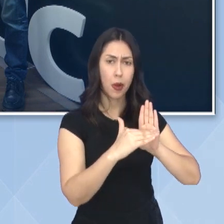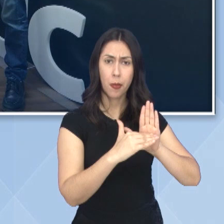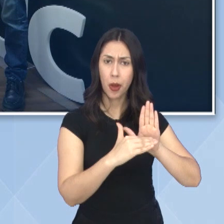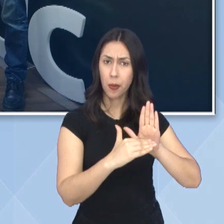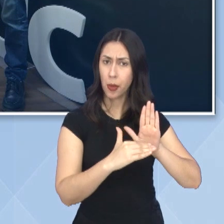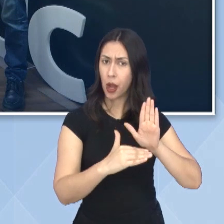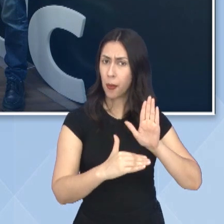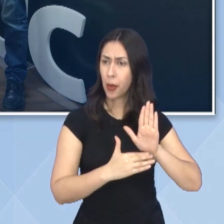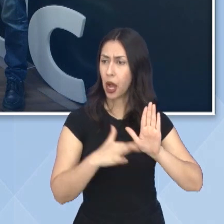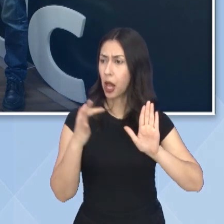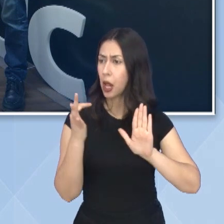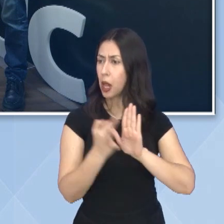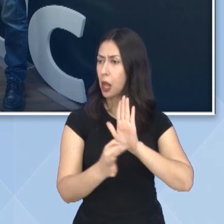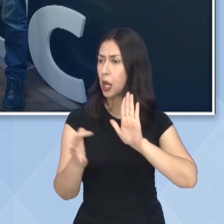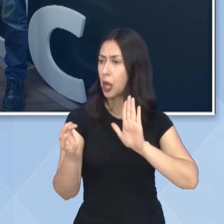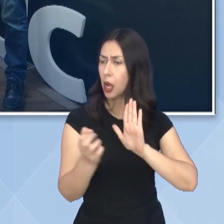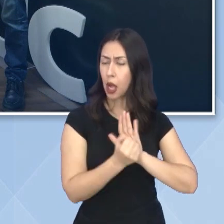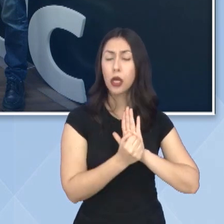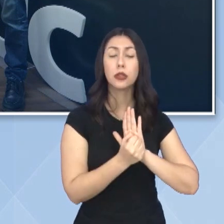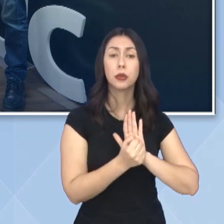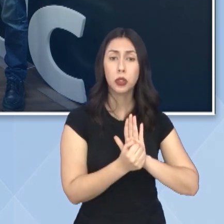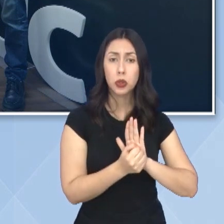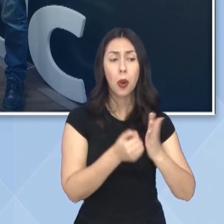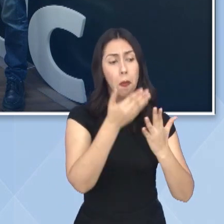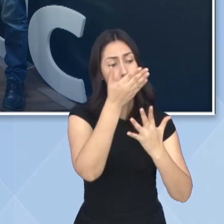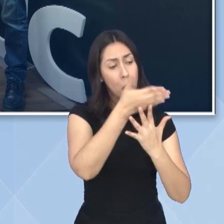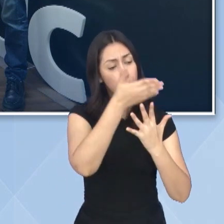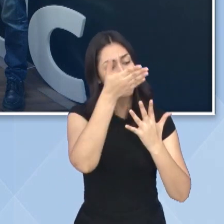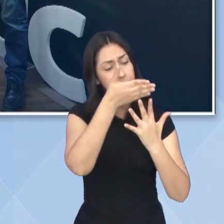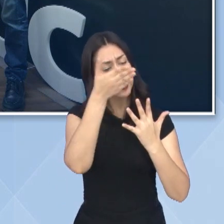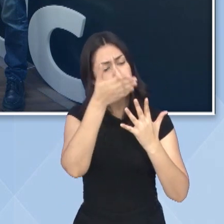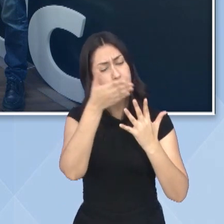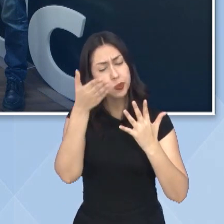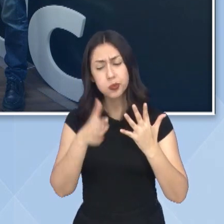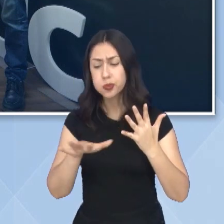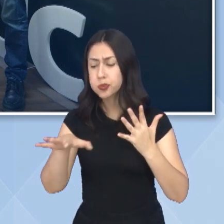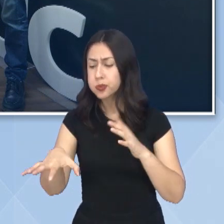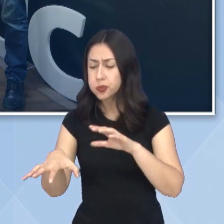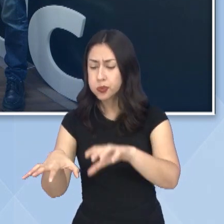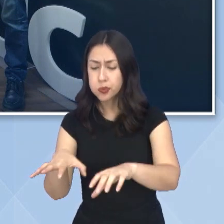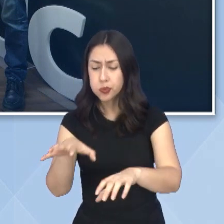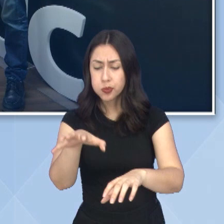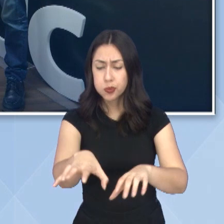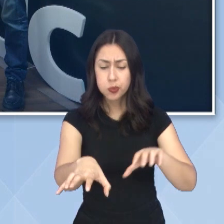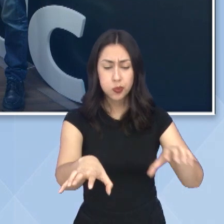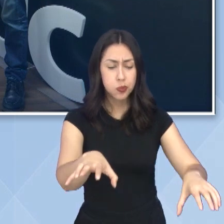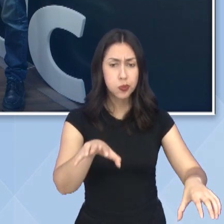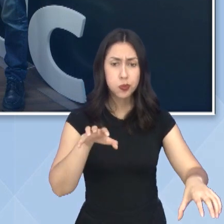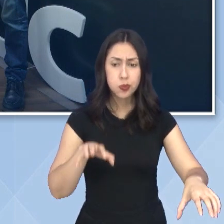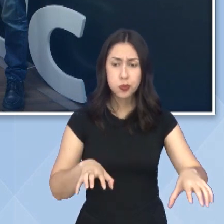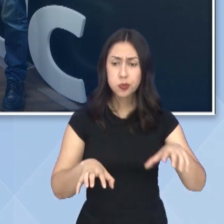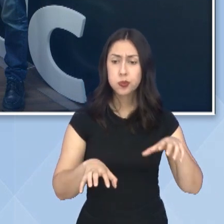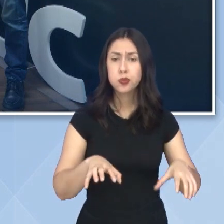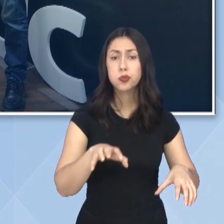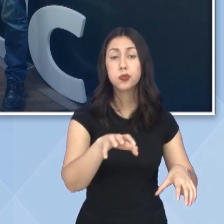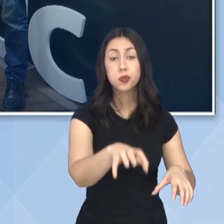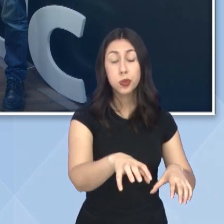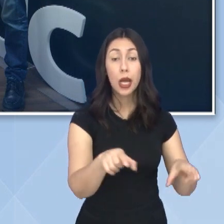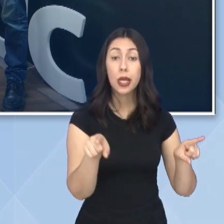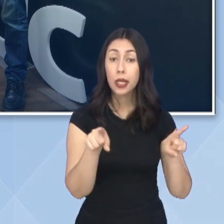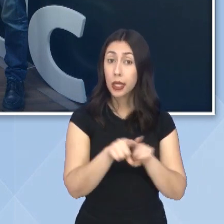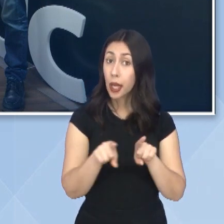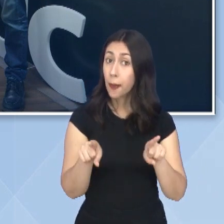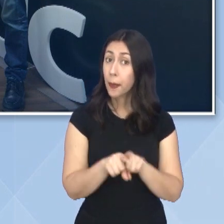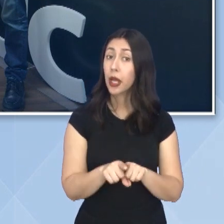um novo cadastramento, foi dividido em áreas corretas, lá foi dado, inclusive,